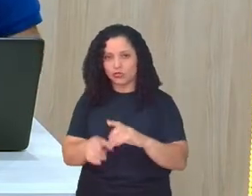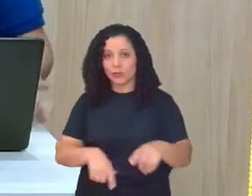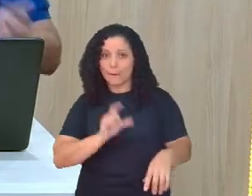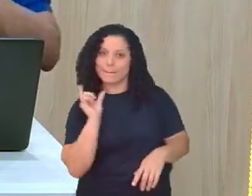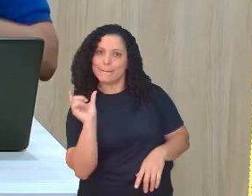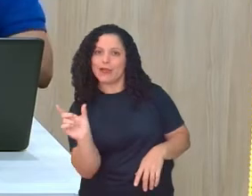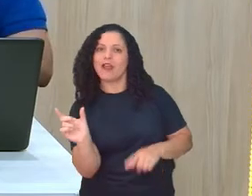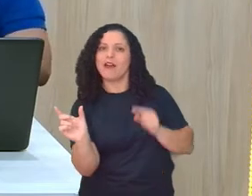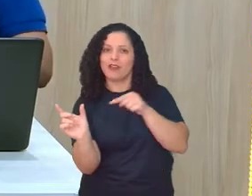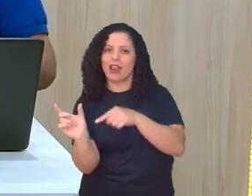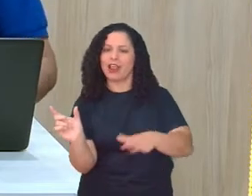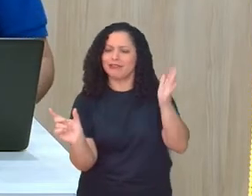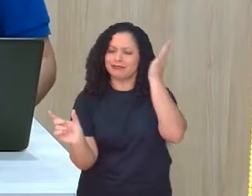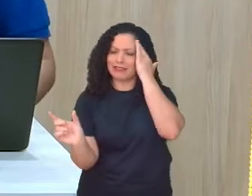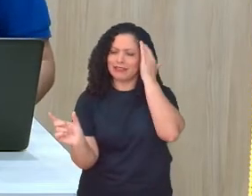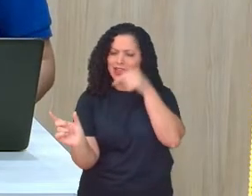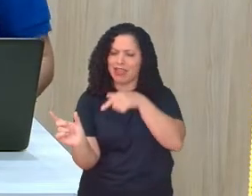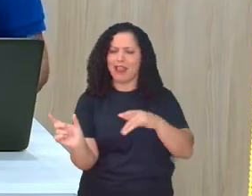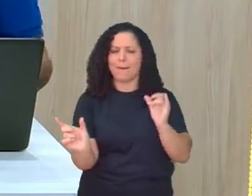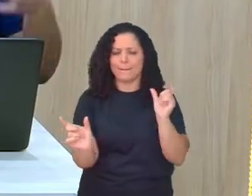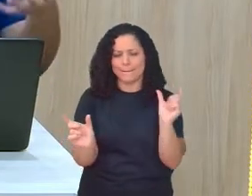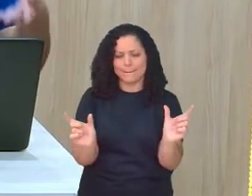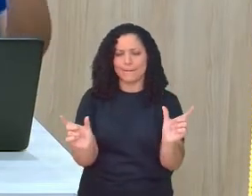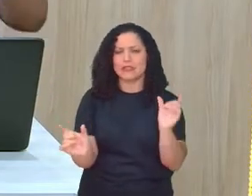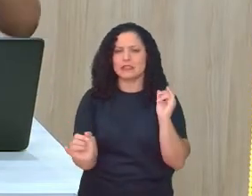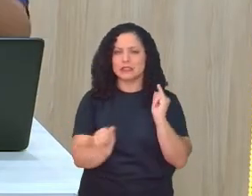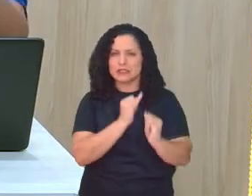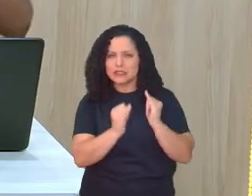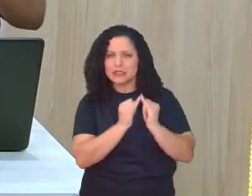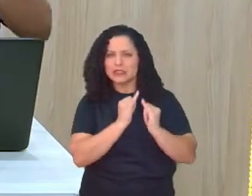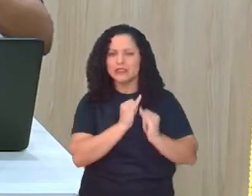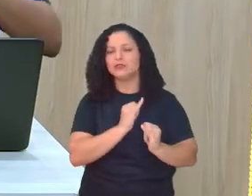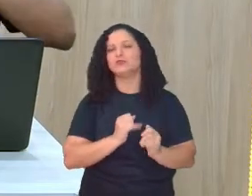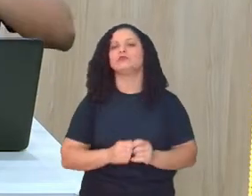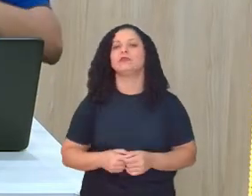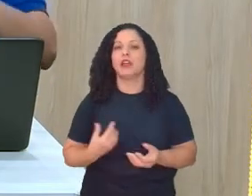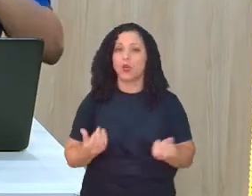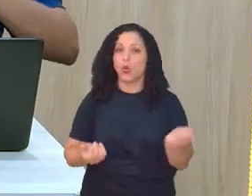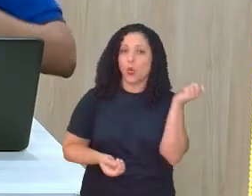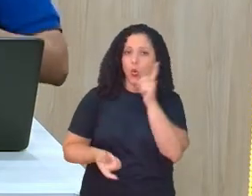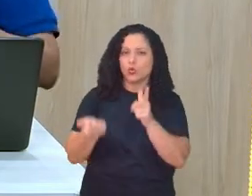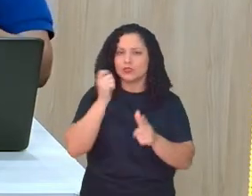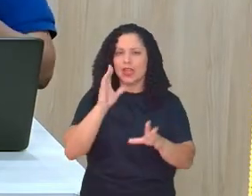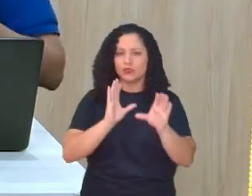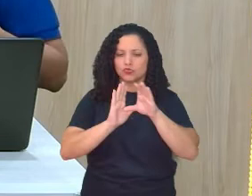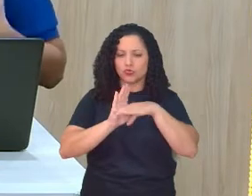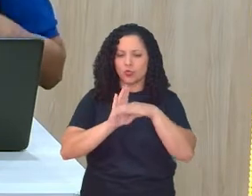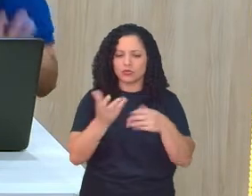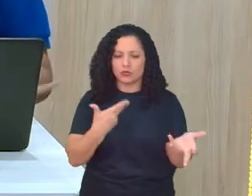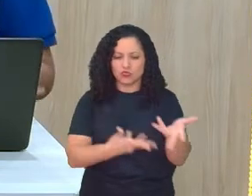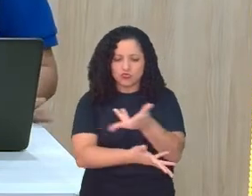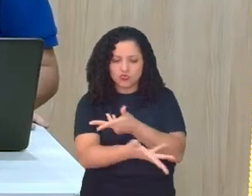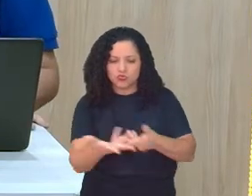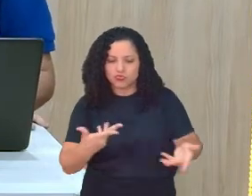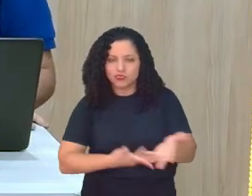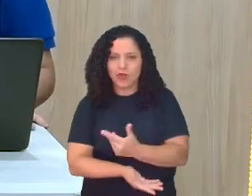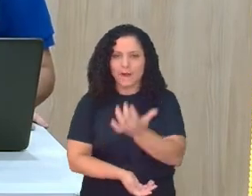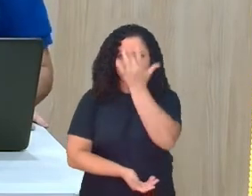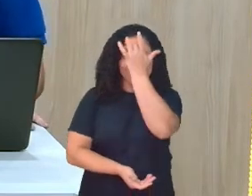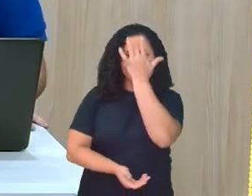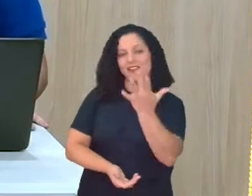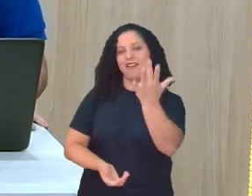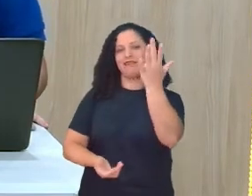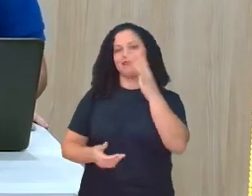funciona como um quase sinônimo da outra. Então, veja, se a gente consegue articular os conceitos, tudo parece muito mais fácil, não é isso,